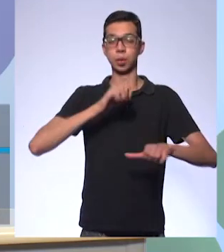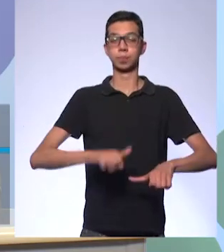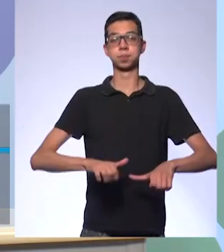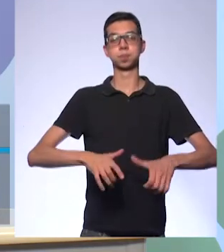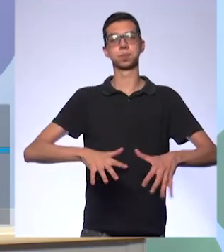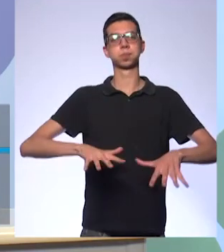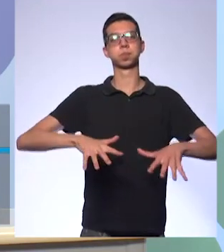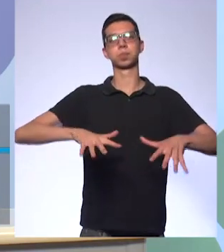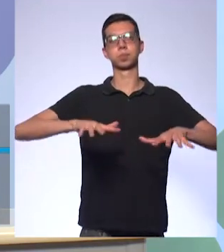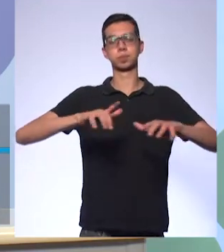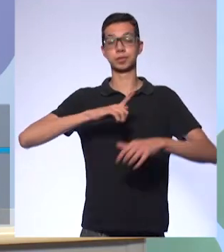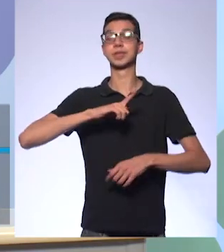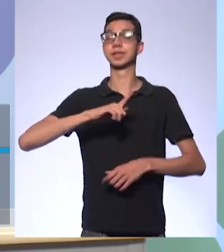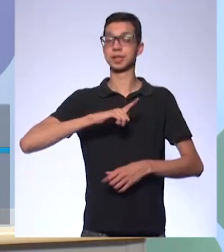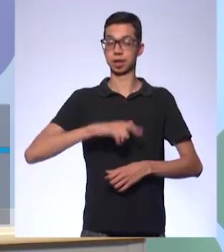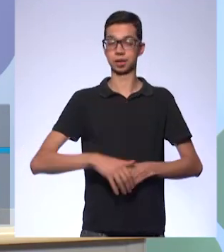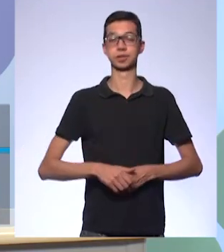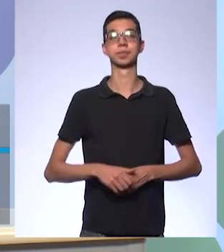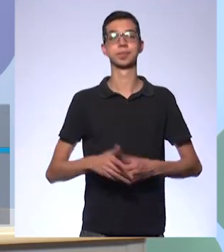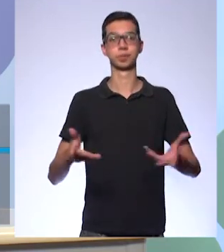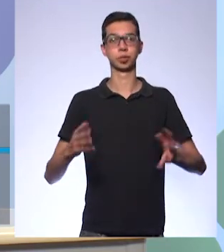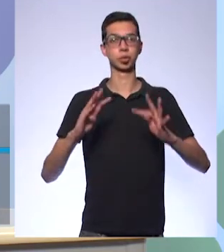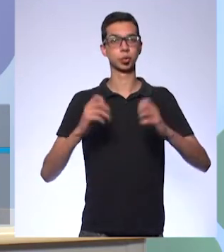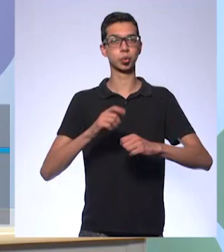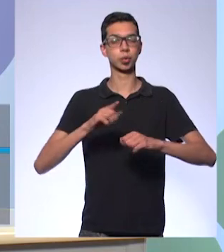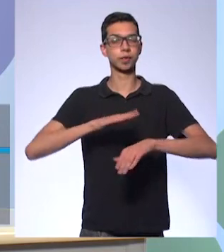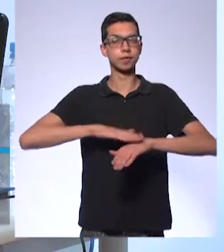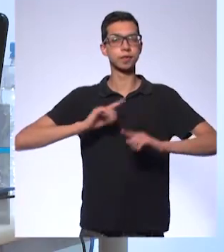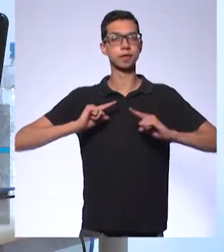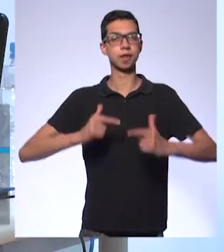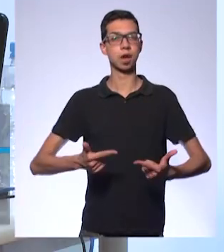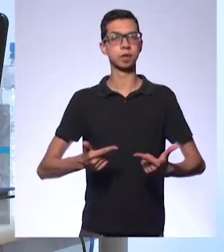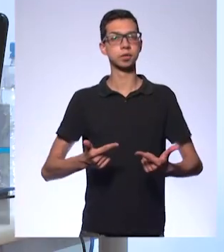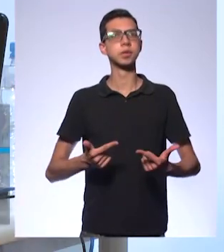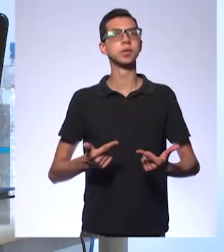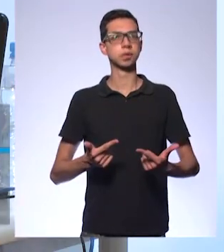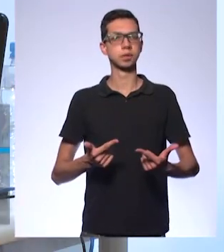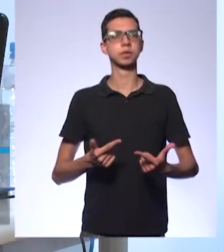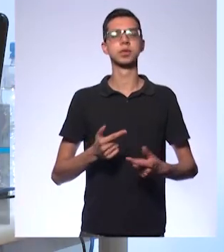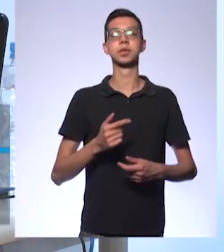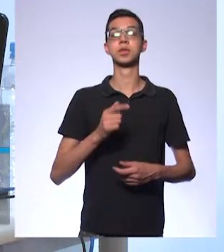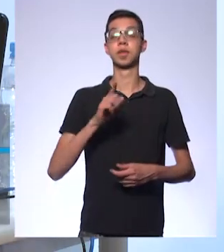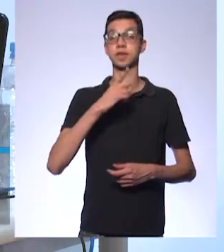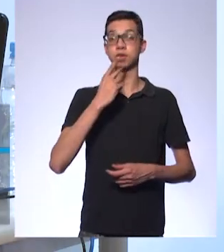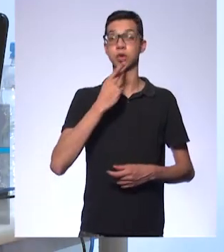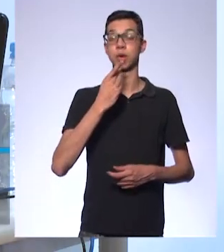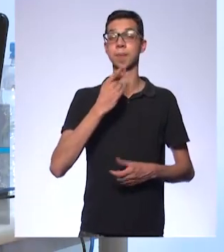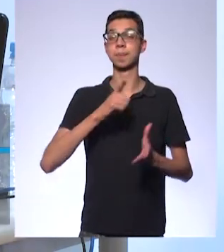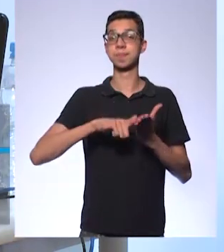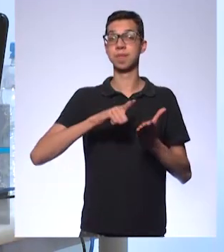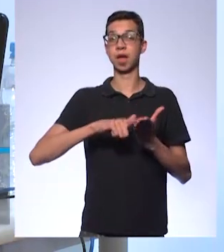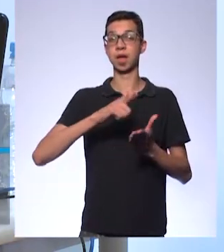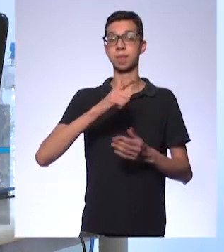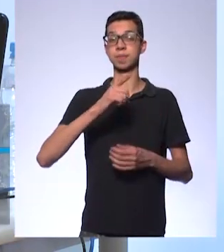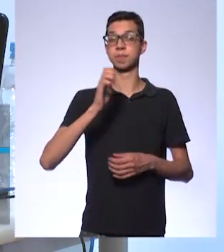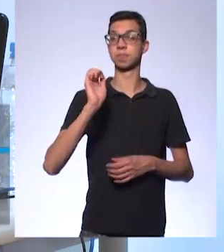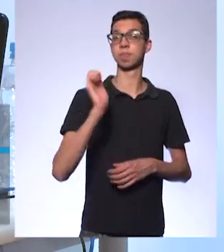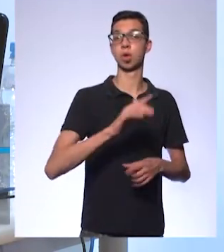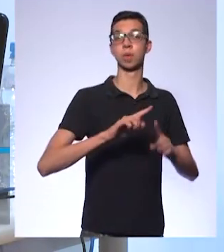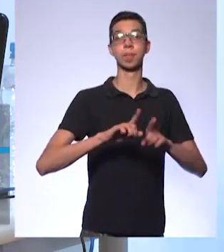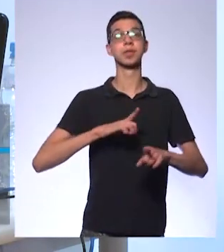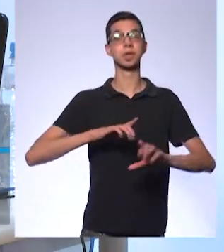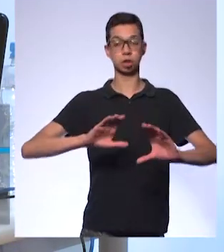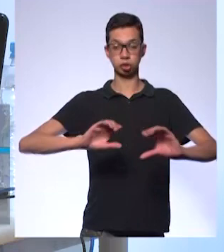elas impactam alguma consequência no meio ambiente. Você falou de jogar papel, mas tem gente que joga até o sofá na rua, No né? córrego, assim. Sofá que